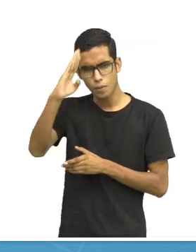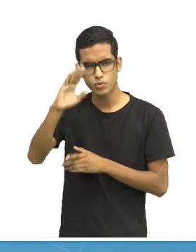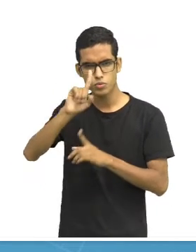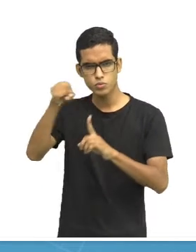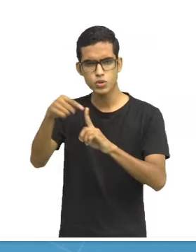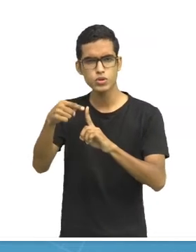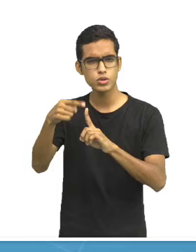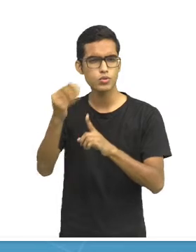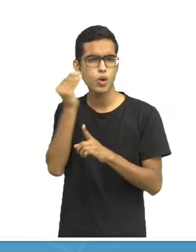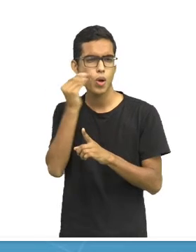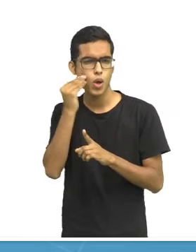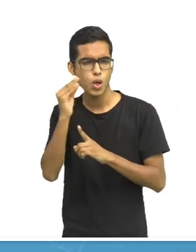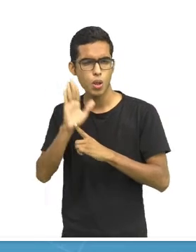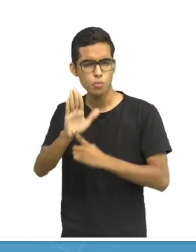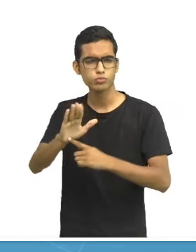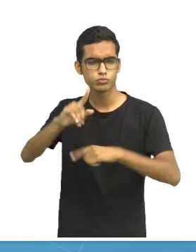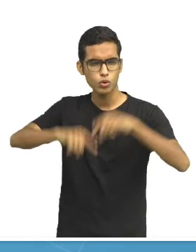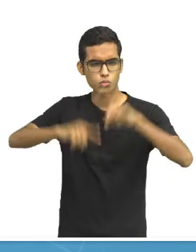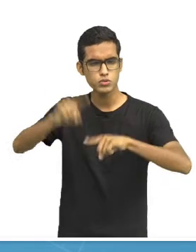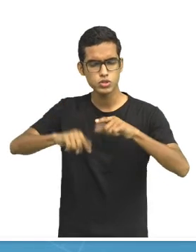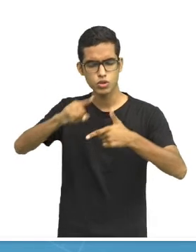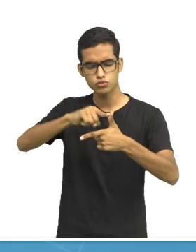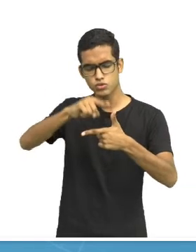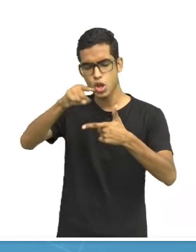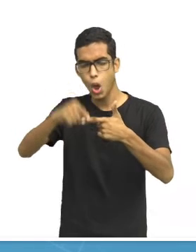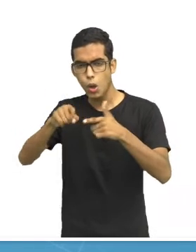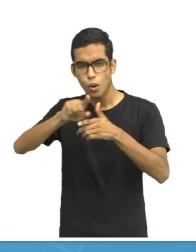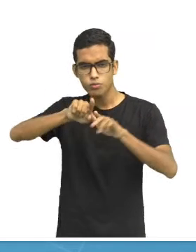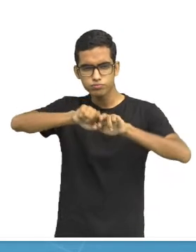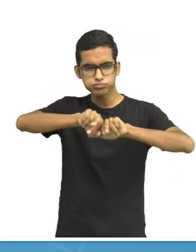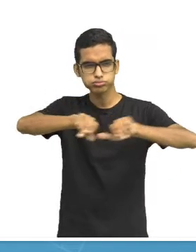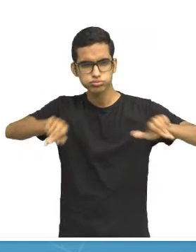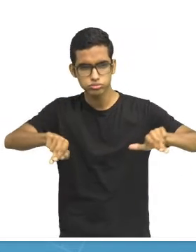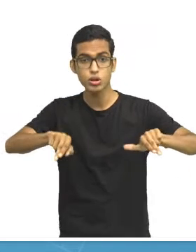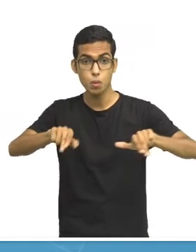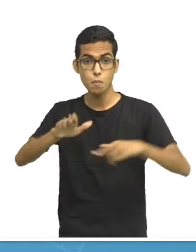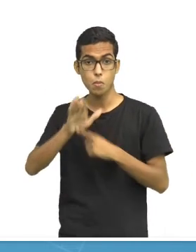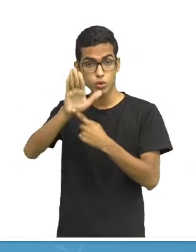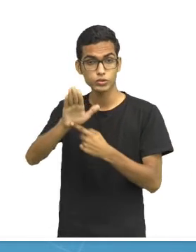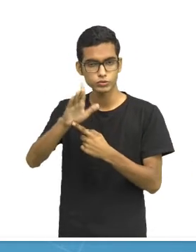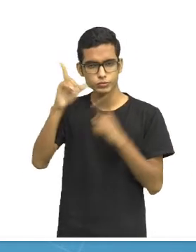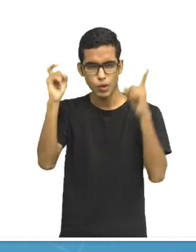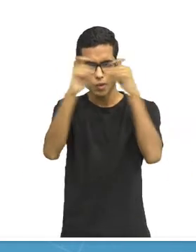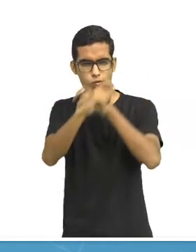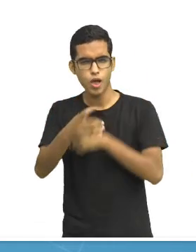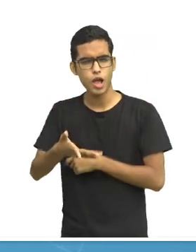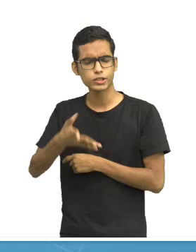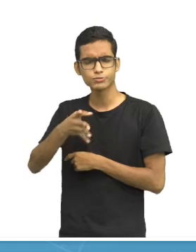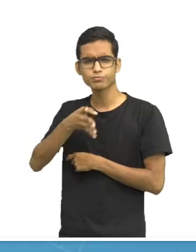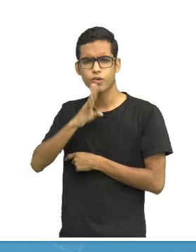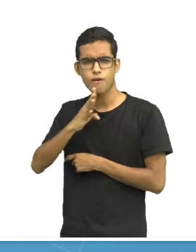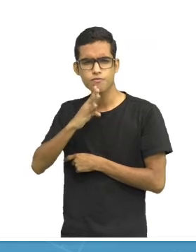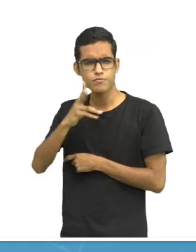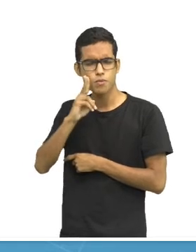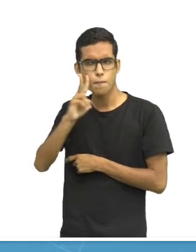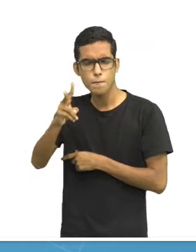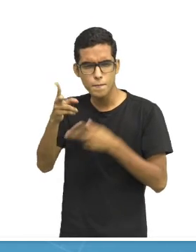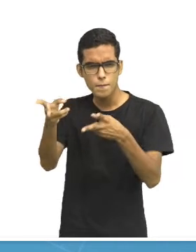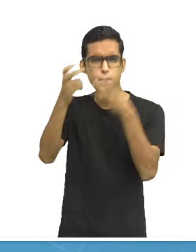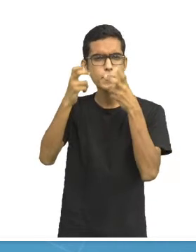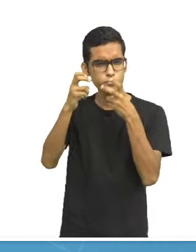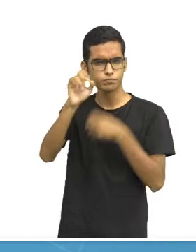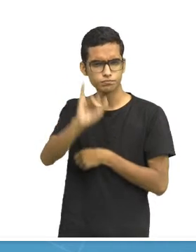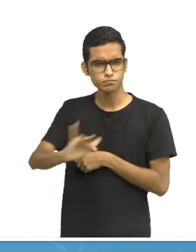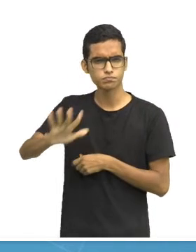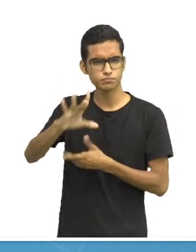gerando posteriormente a dificuldade de reconhecer a representação figurativa. Será que está correto? Então, a gente